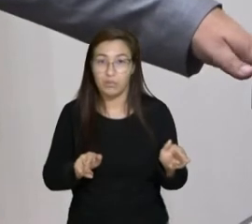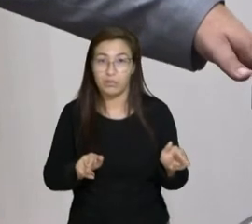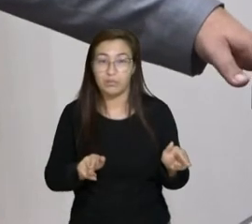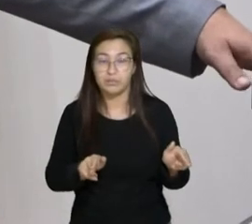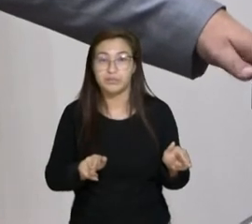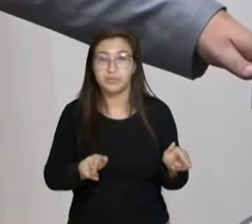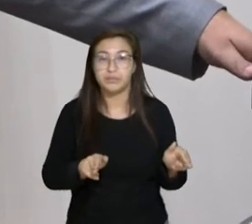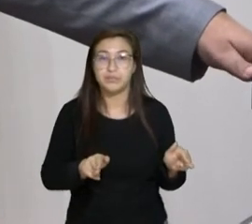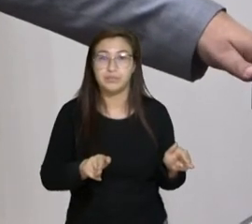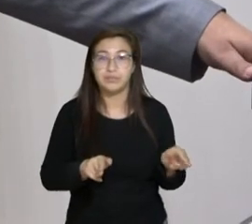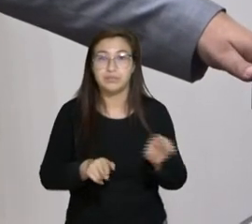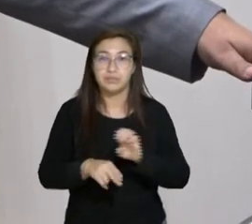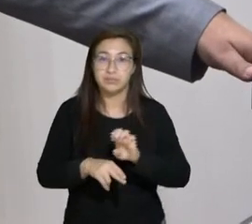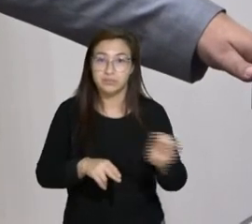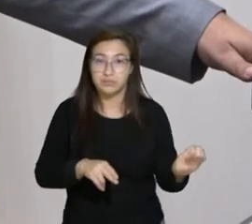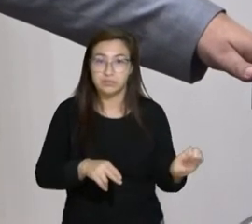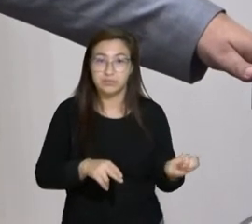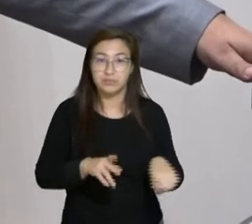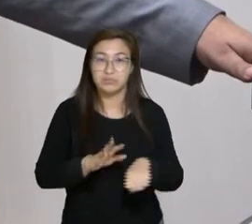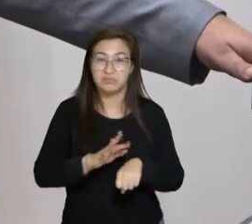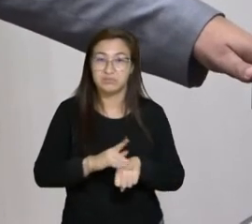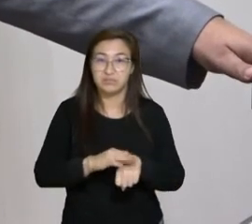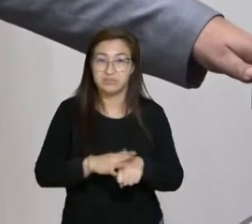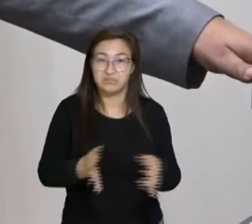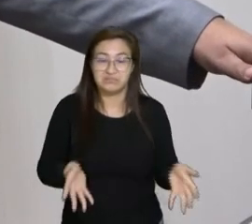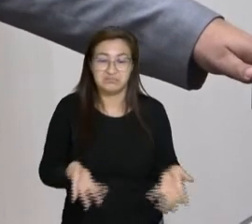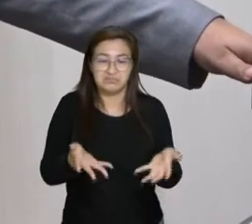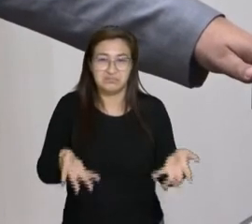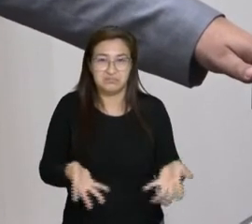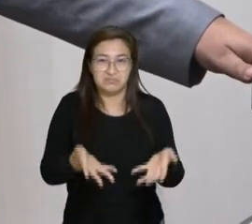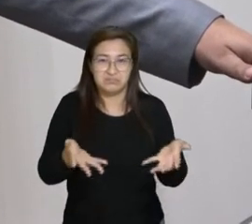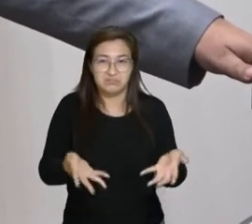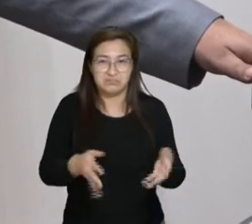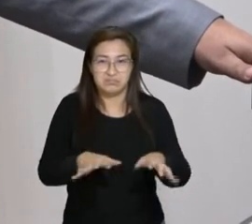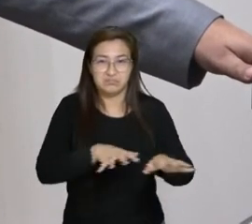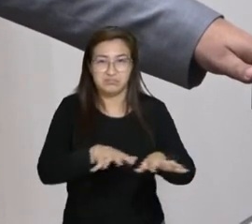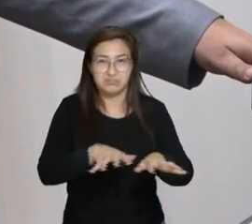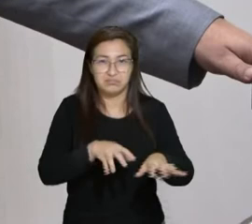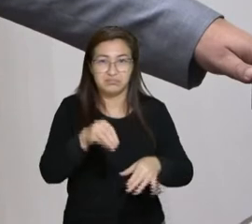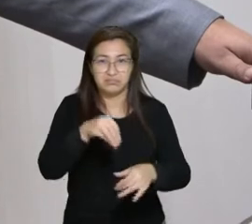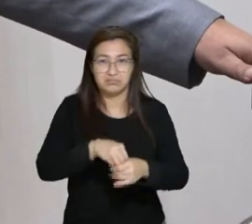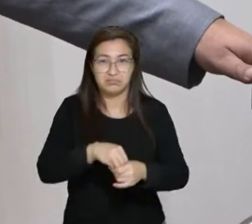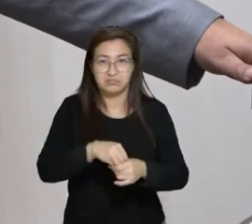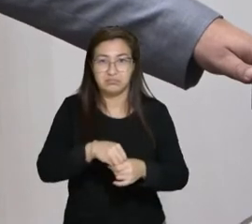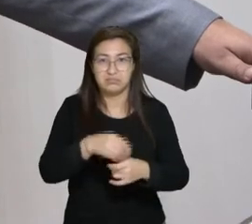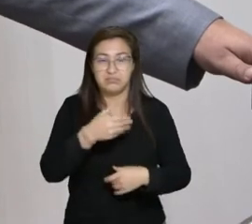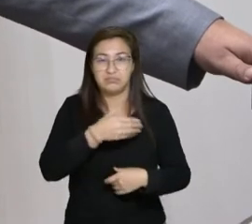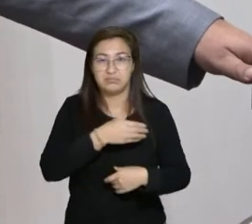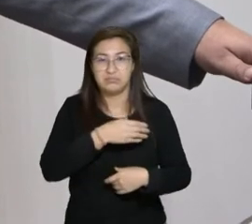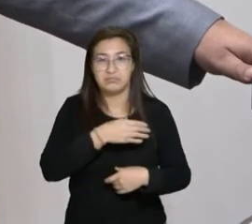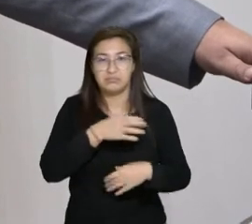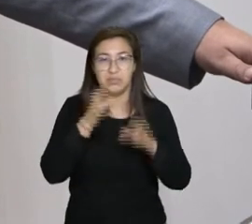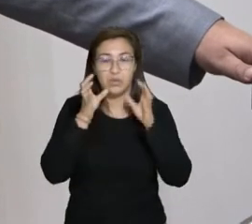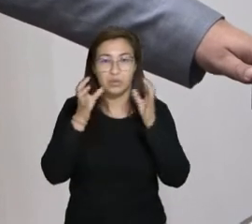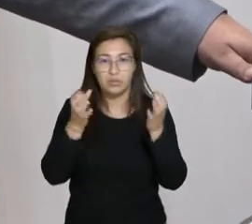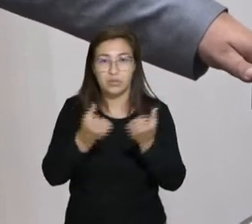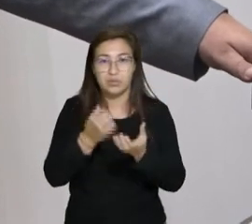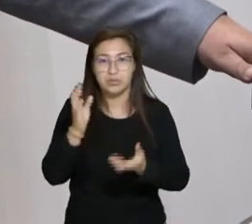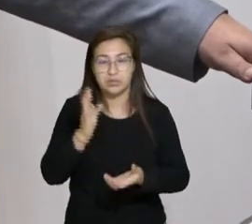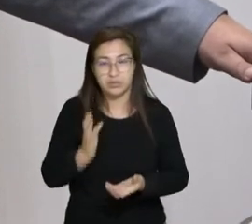essa esquerda doente que mobiliza dentro do do congresso nacional uma força tão grande ja taria aprovado já